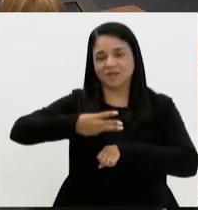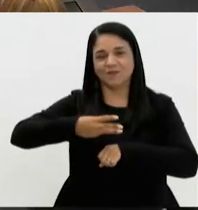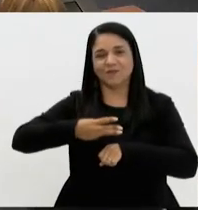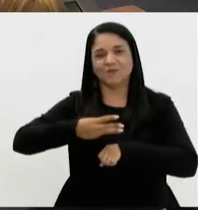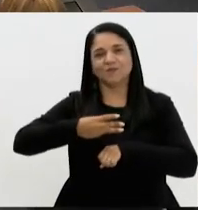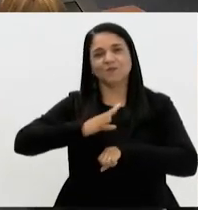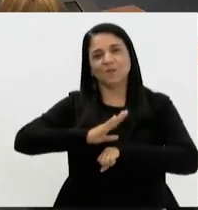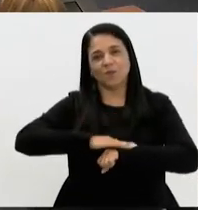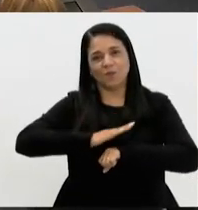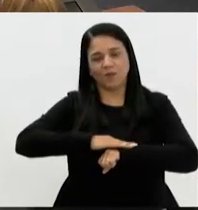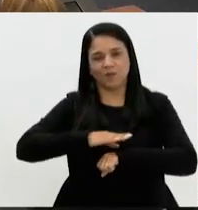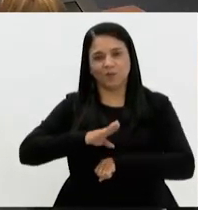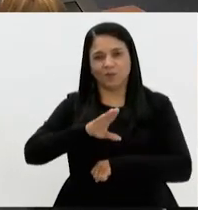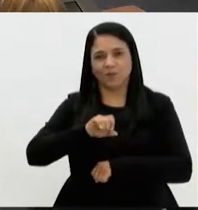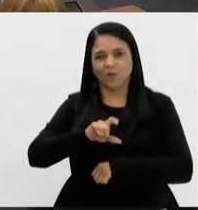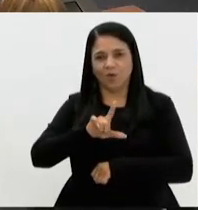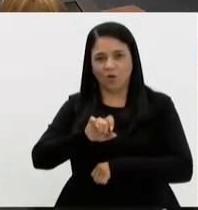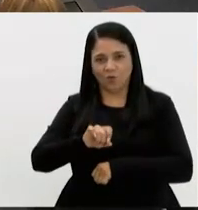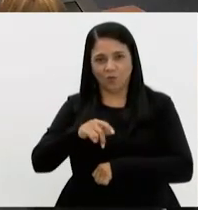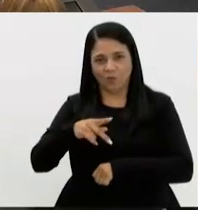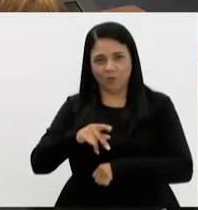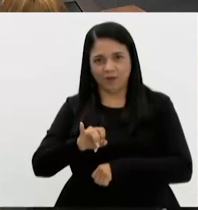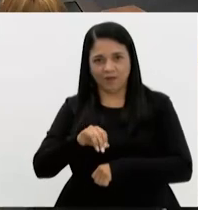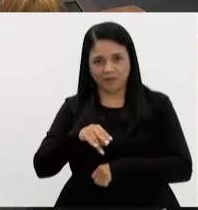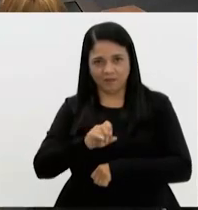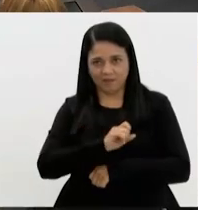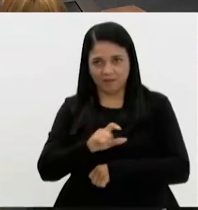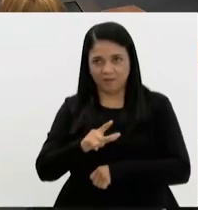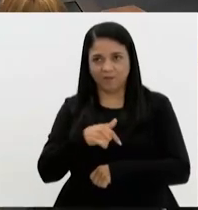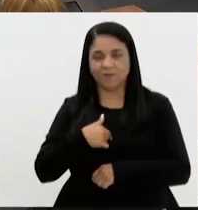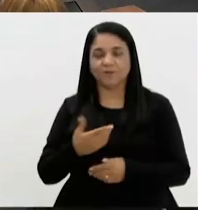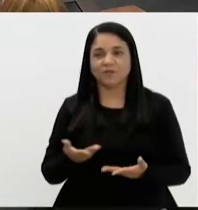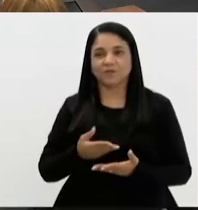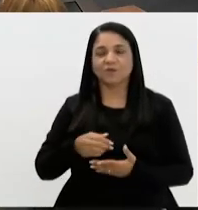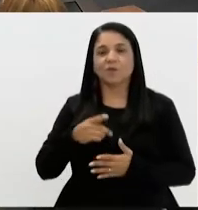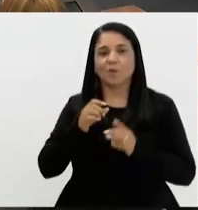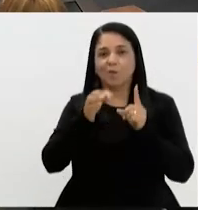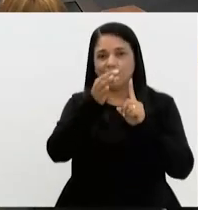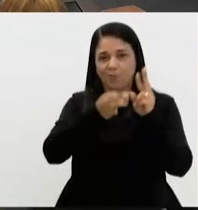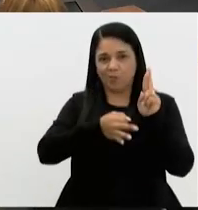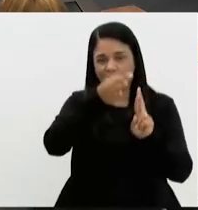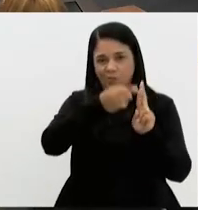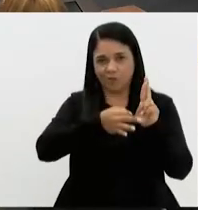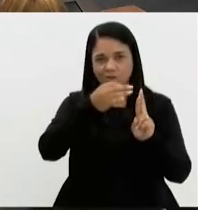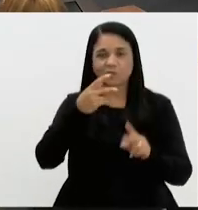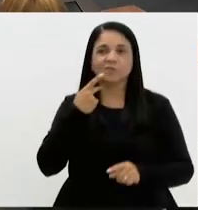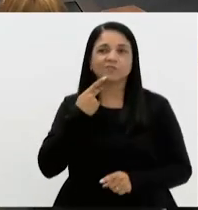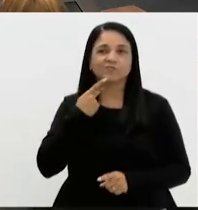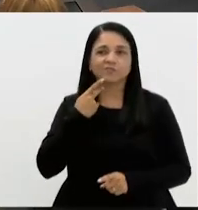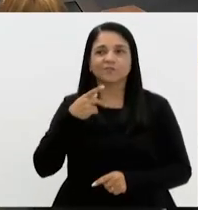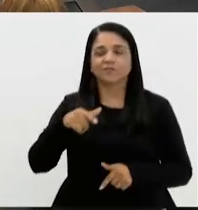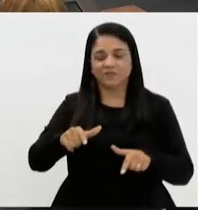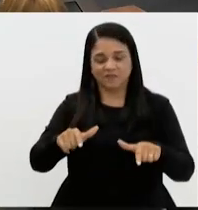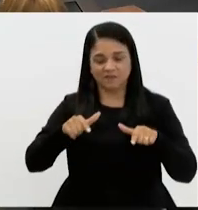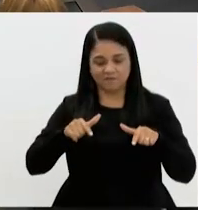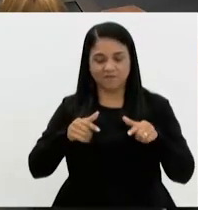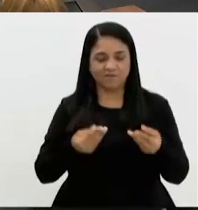painel antes o procurador Robson Marcel Júnior vai entregar o certificado aos